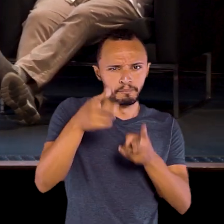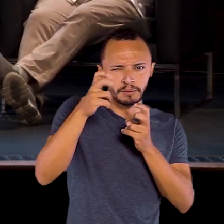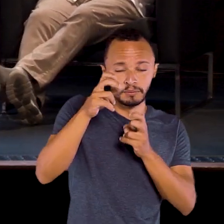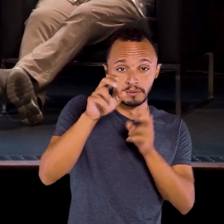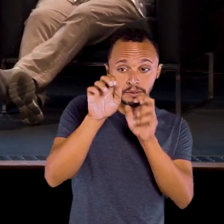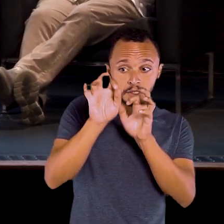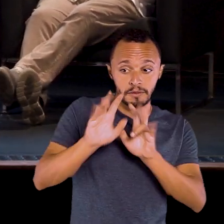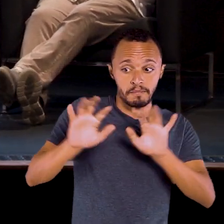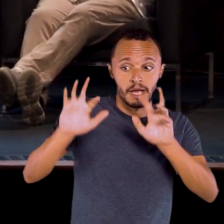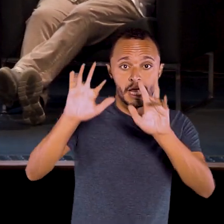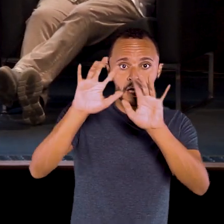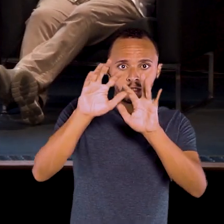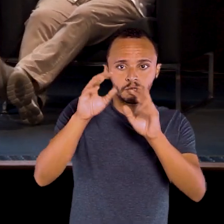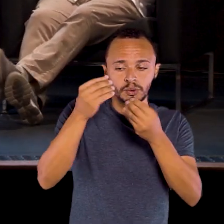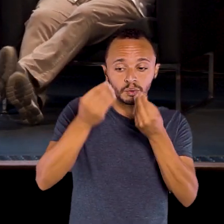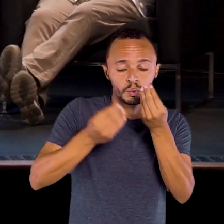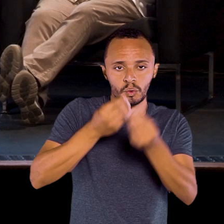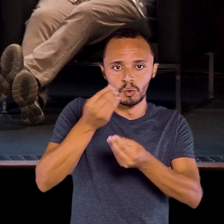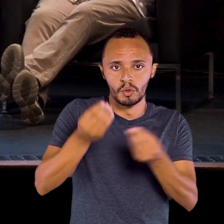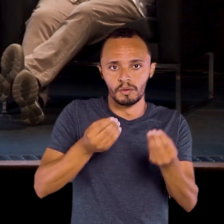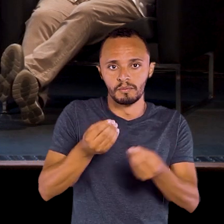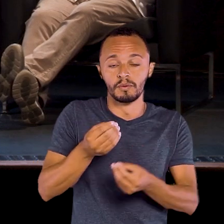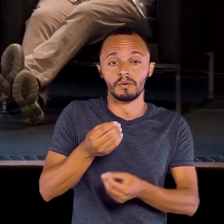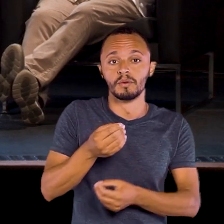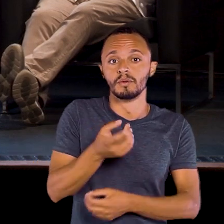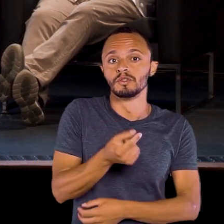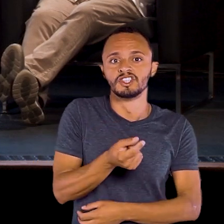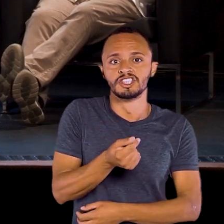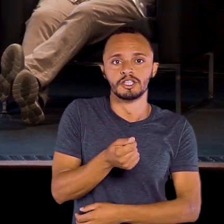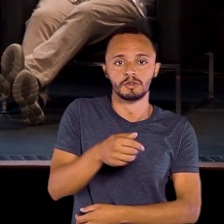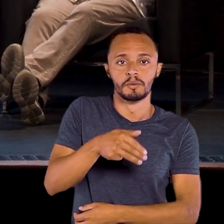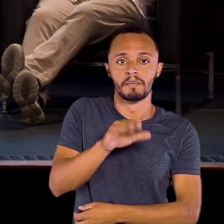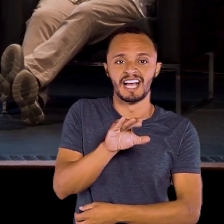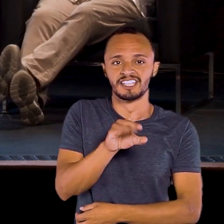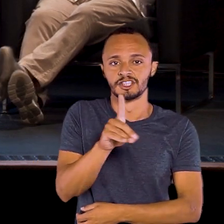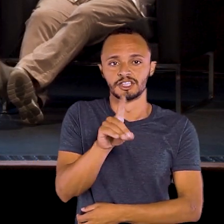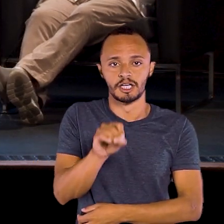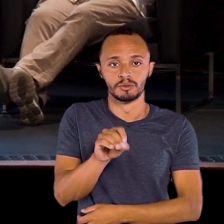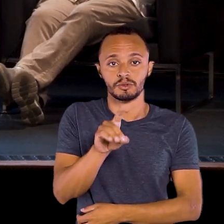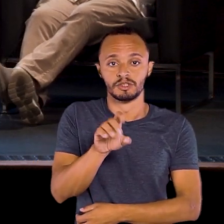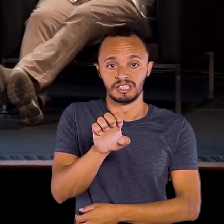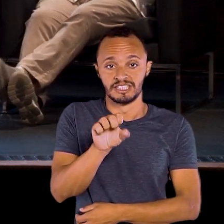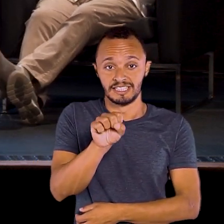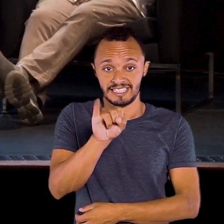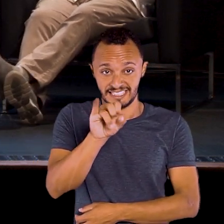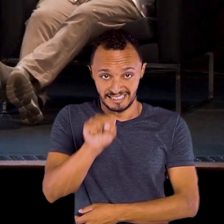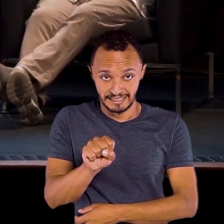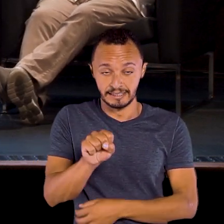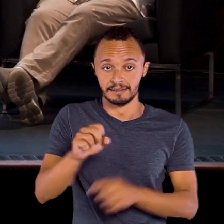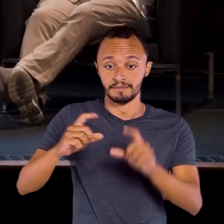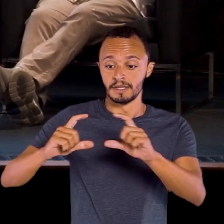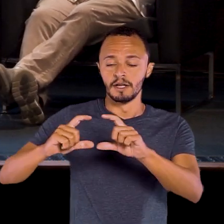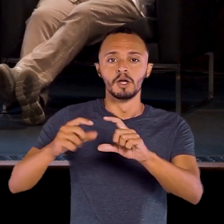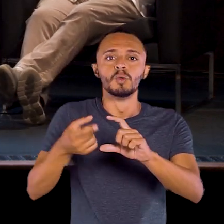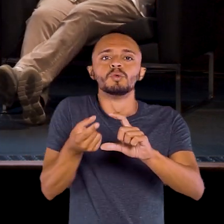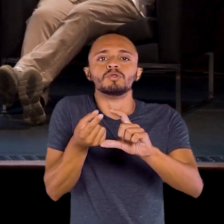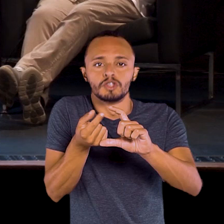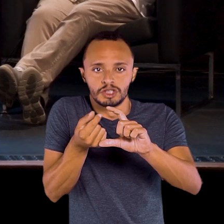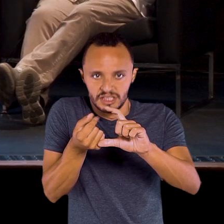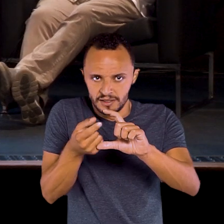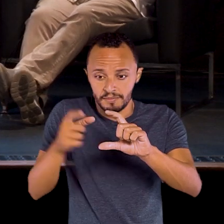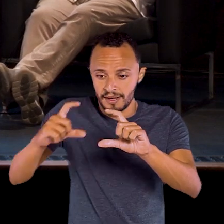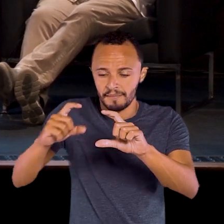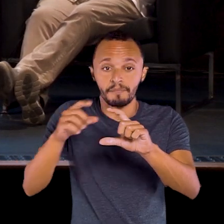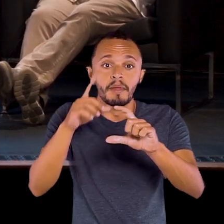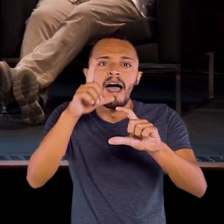sobre o dinheiro do Machado de Assis, né? Que foi uma coisa que nos formou, né? A